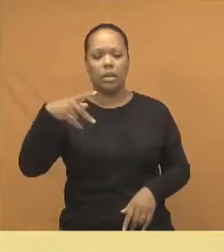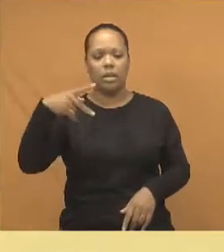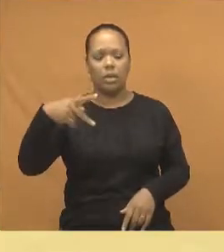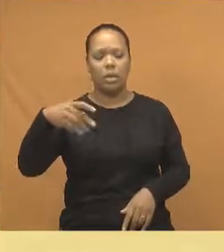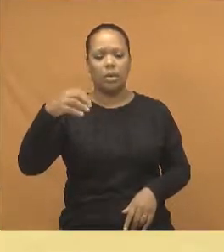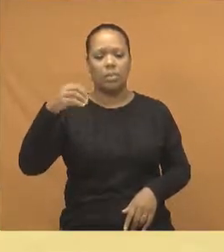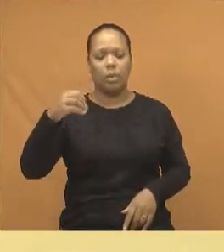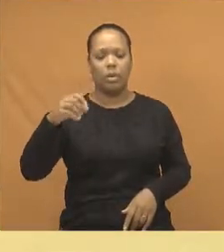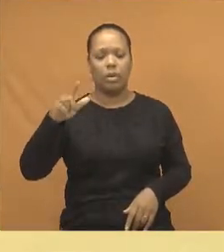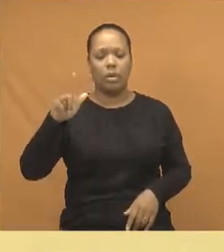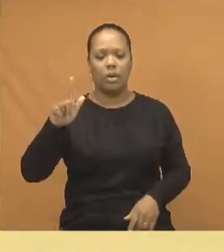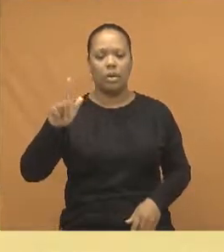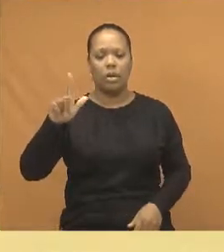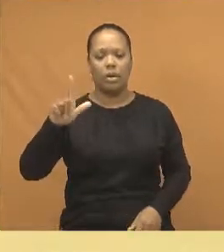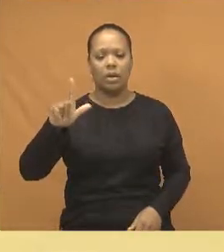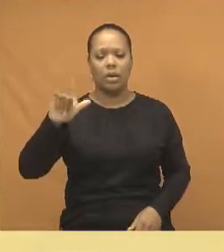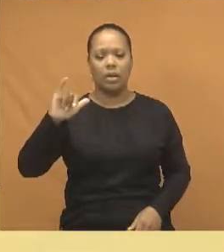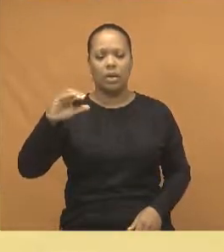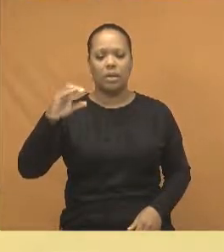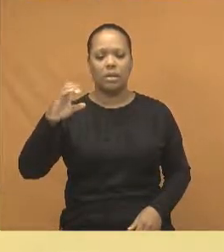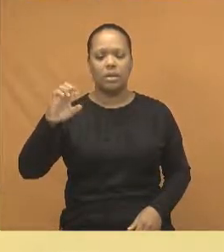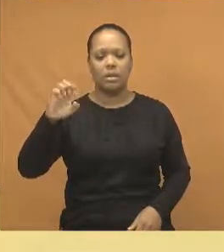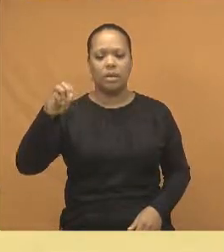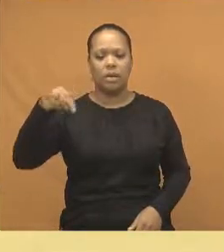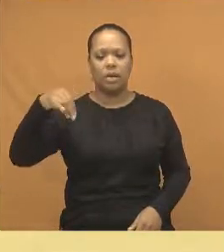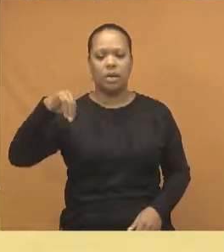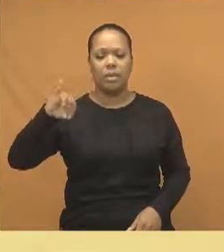espera excessiva nos atendimentos